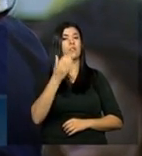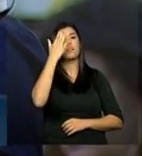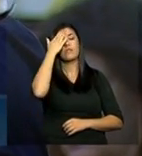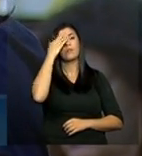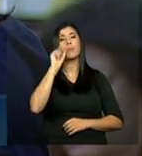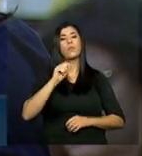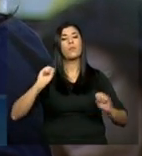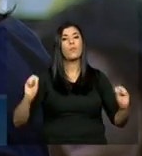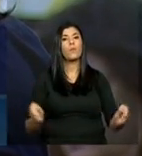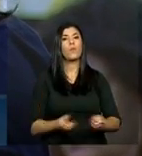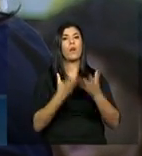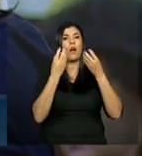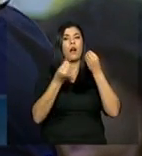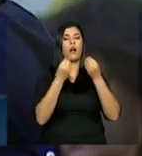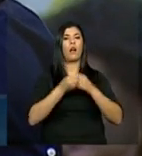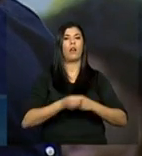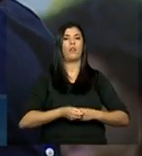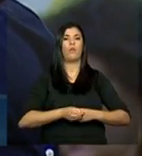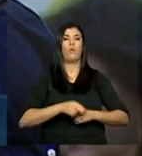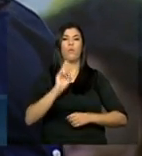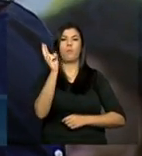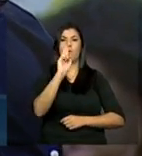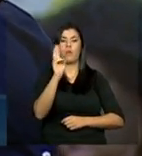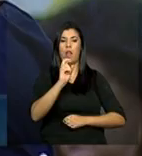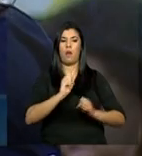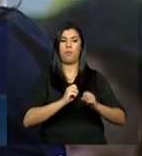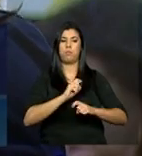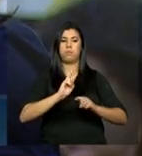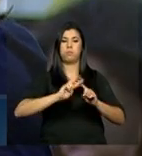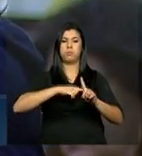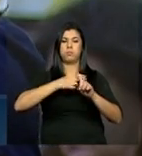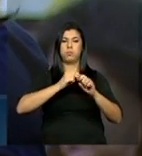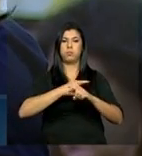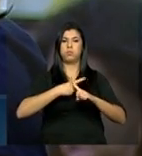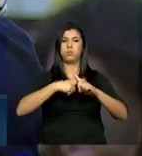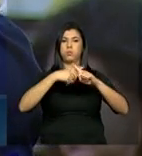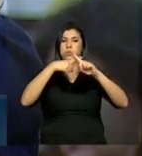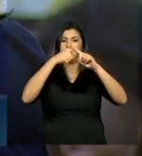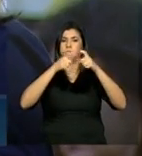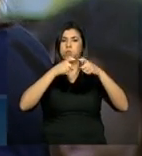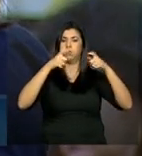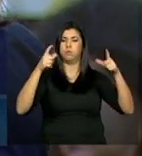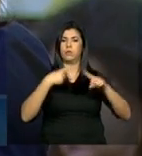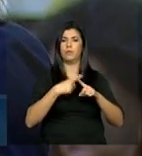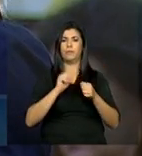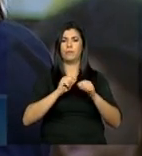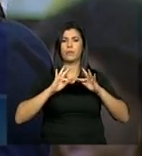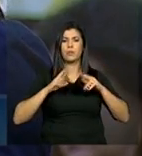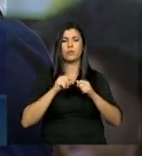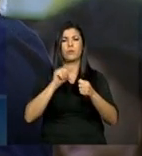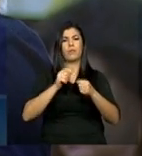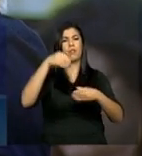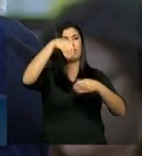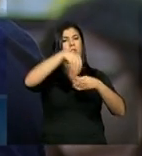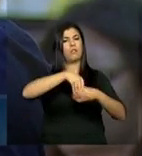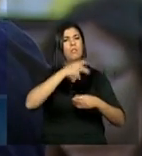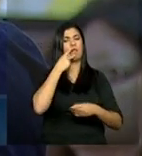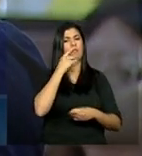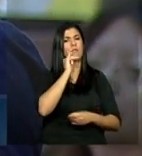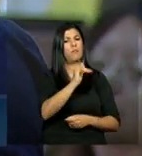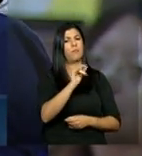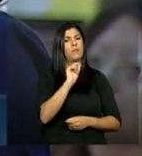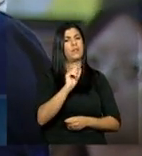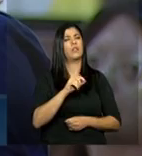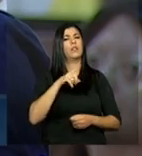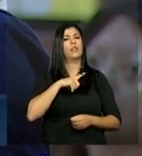qual foi o milagre da multiplicação dos reais aí para que tudo fosse executado dentro do que vocês estão dizendo, já que